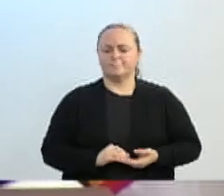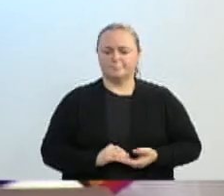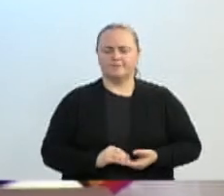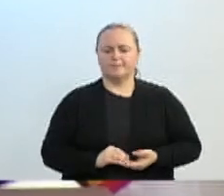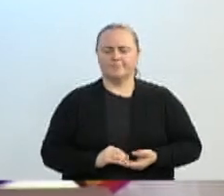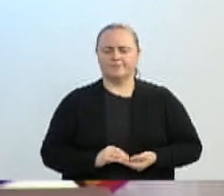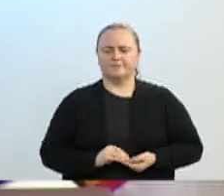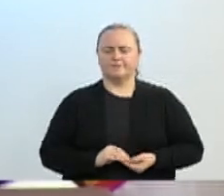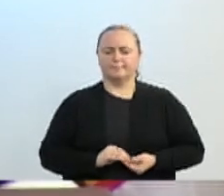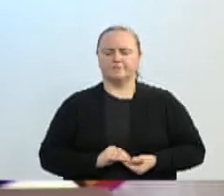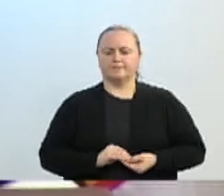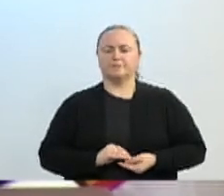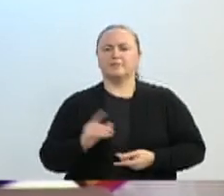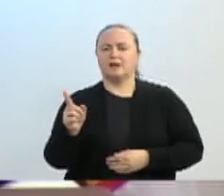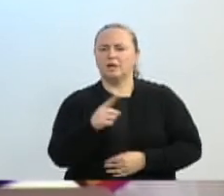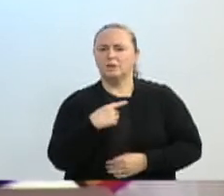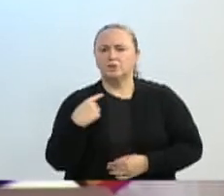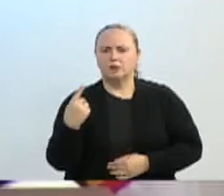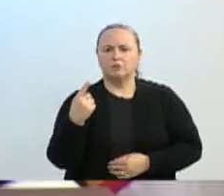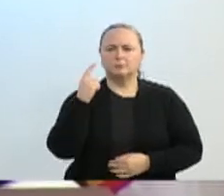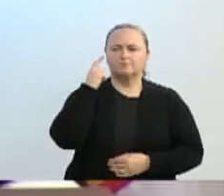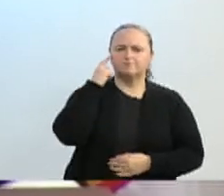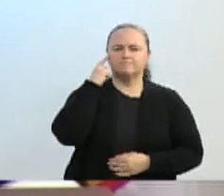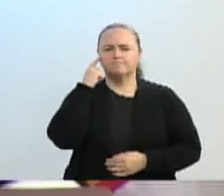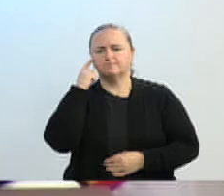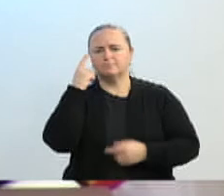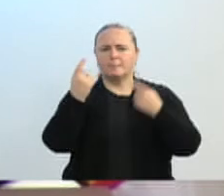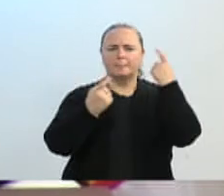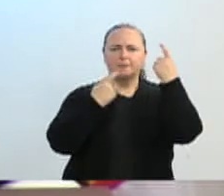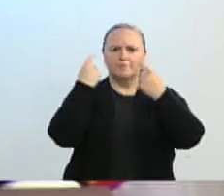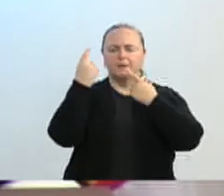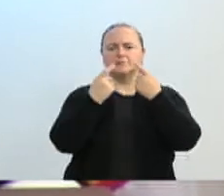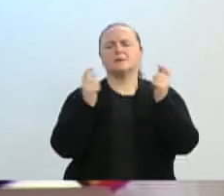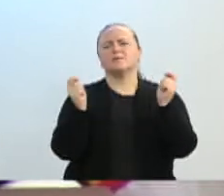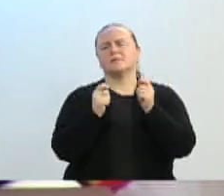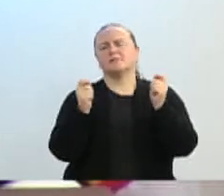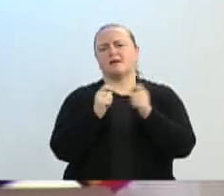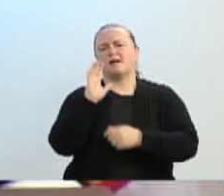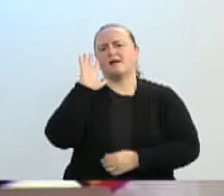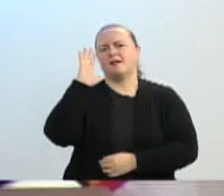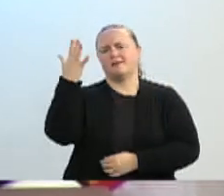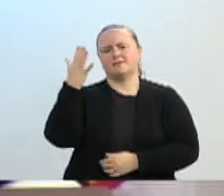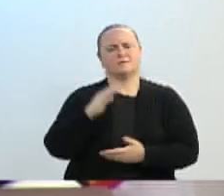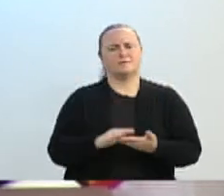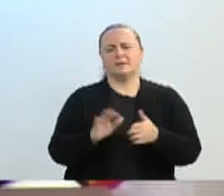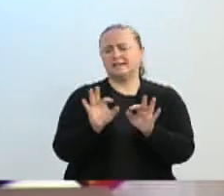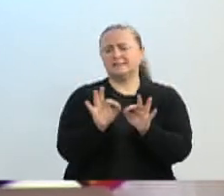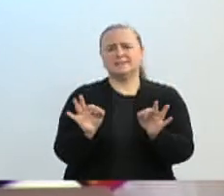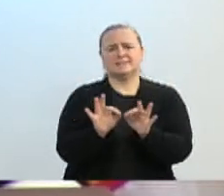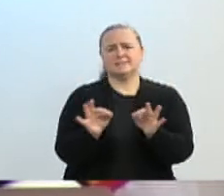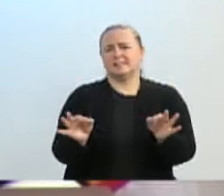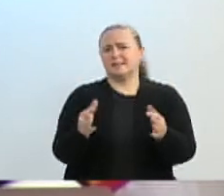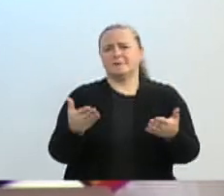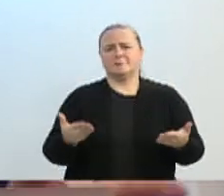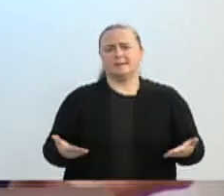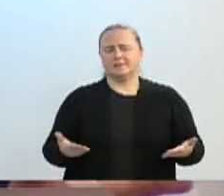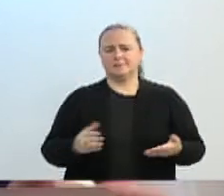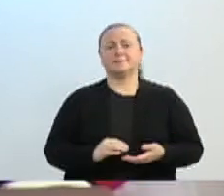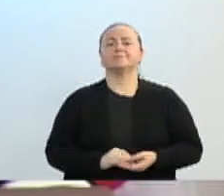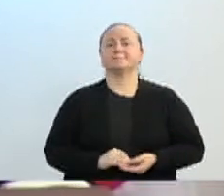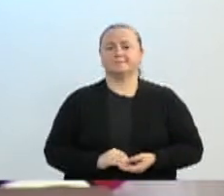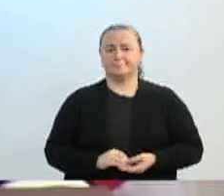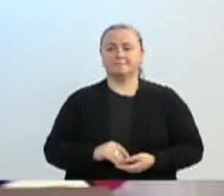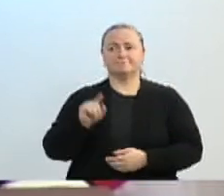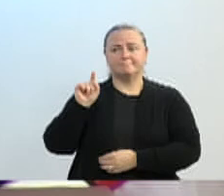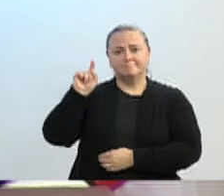essa sucessão de raciocínio aqui, poderia ser resolvido de maneira bem mais simples aqui na nossa cidade. Enquanto lá em